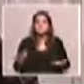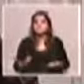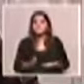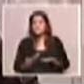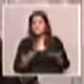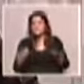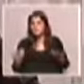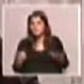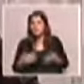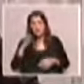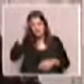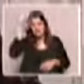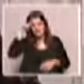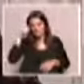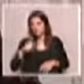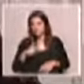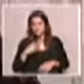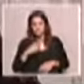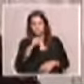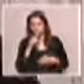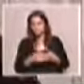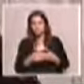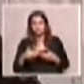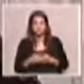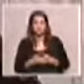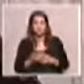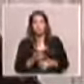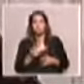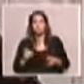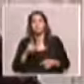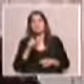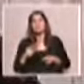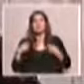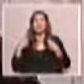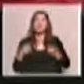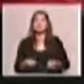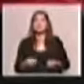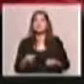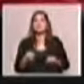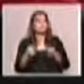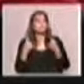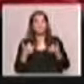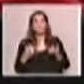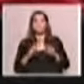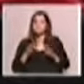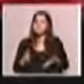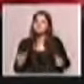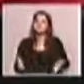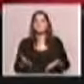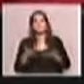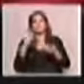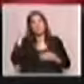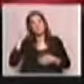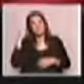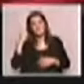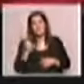a perder um número elevado de animais. Exato. E portanto... Há um desinvestimento também. É preciso fomentar a vinicultura. É preciso fomentar a vinicultura, não só